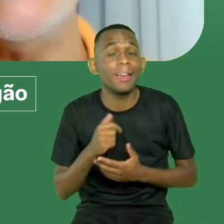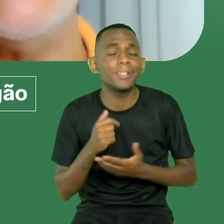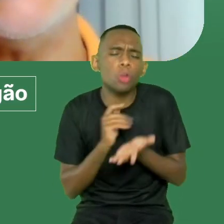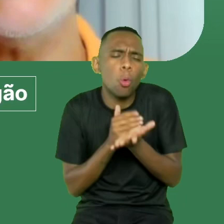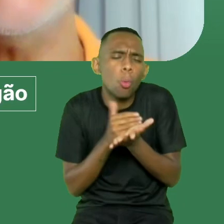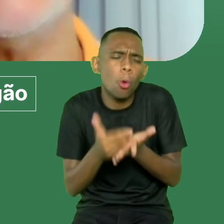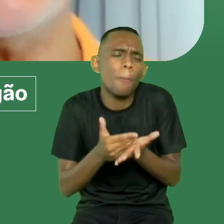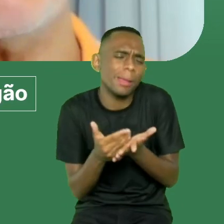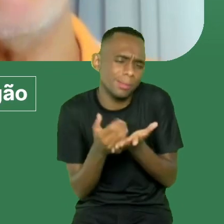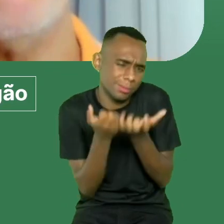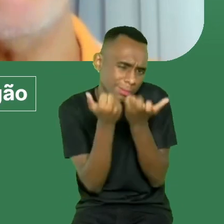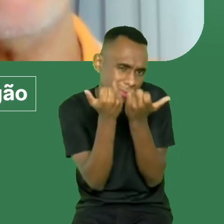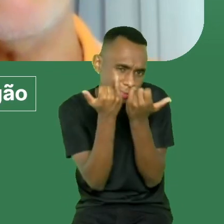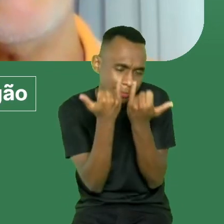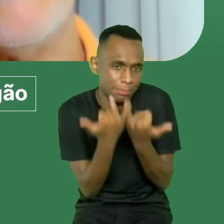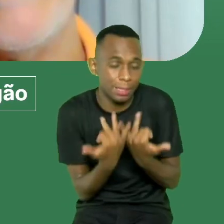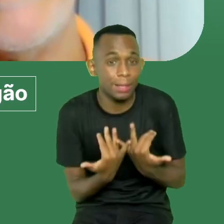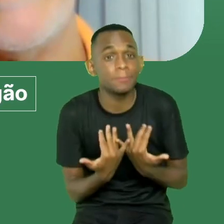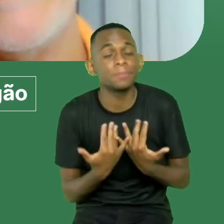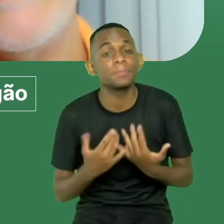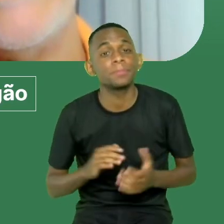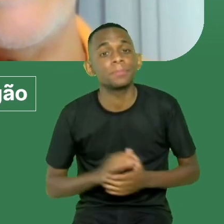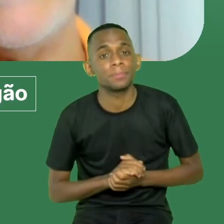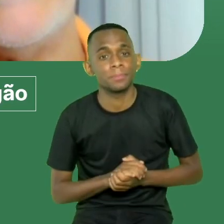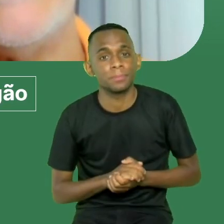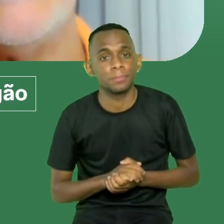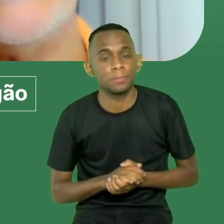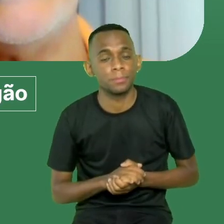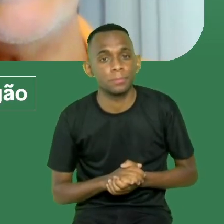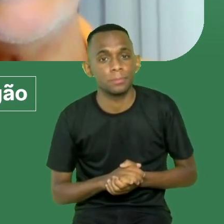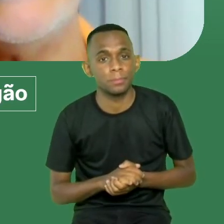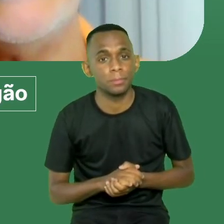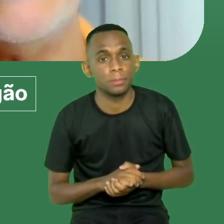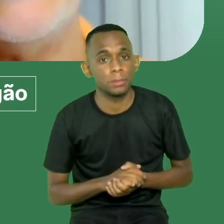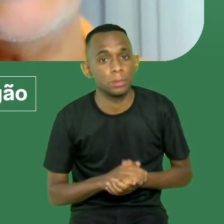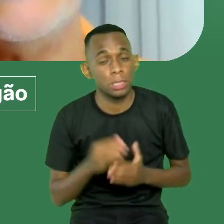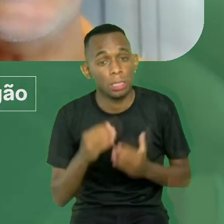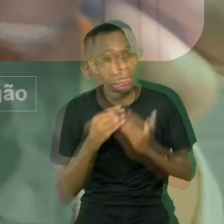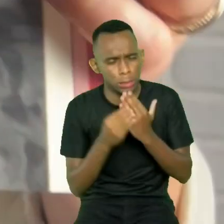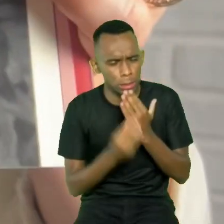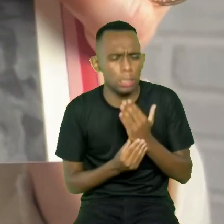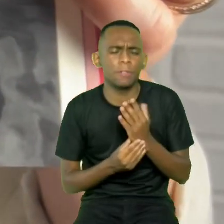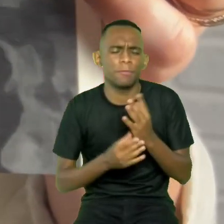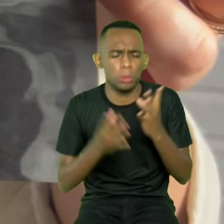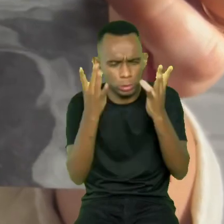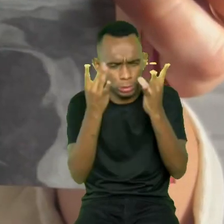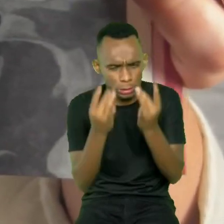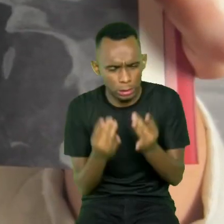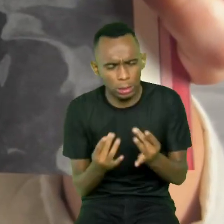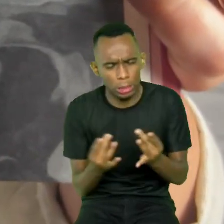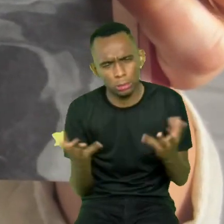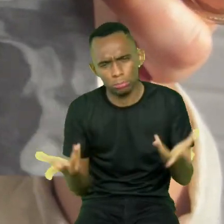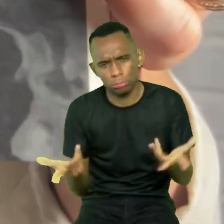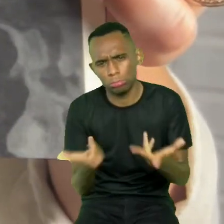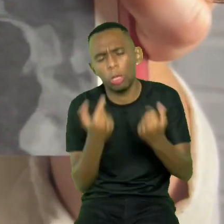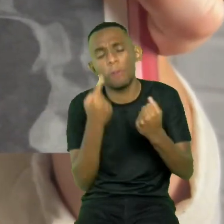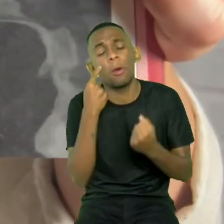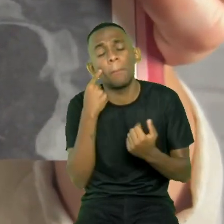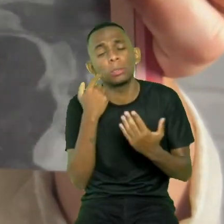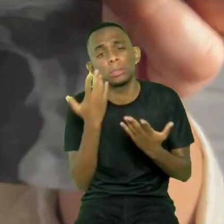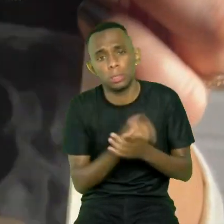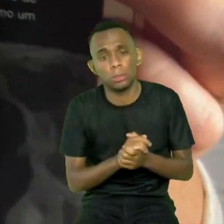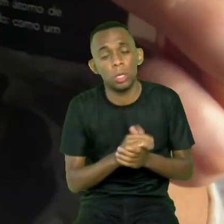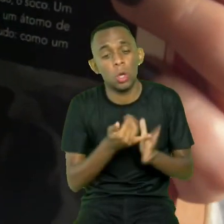É, detalhe. Agora, esse livro bem diagramado, vou mostrar aqui rapidinho. Na parte que vem o conto, ele